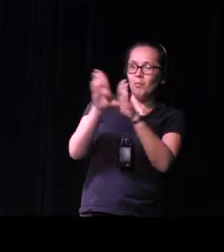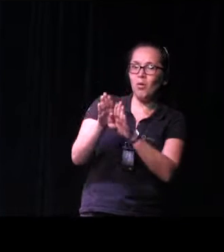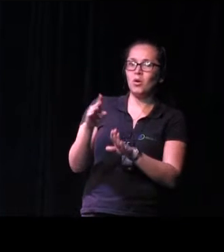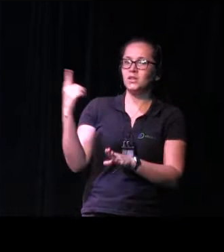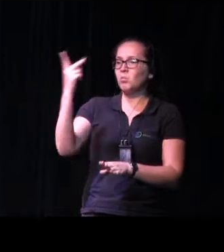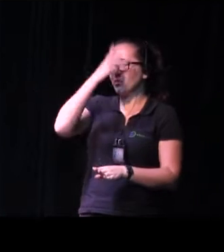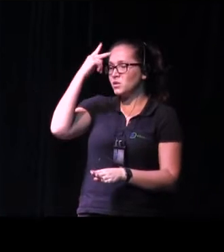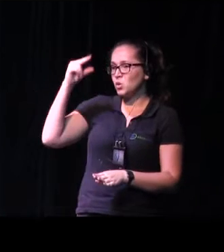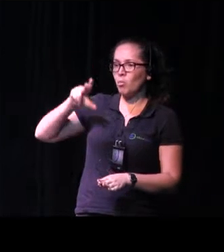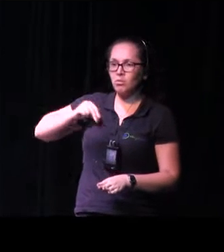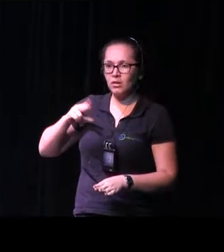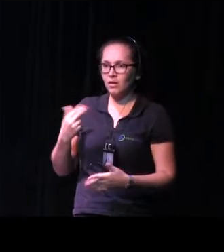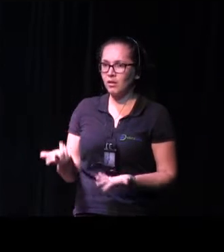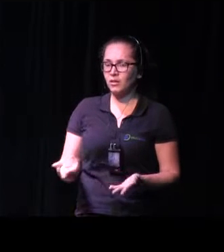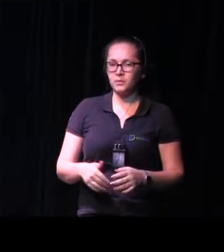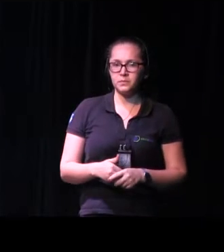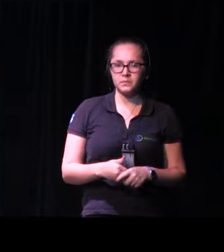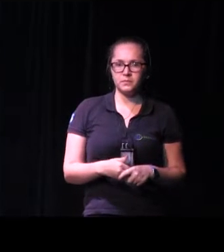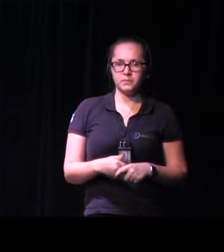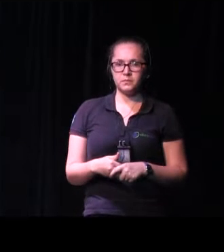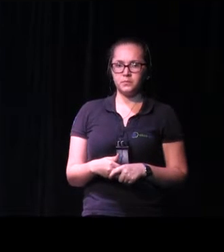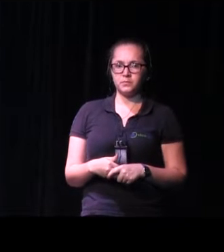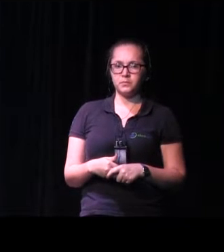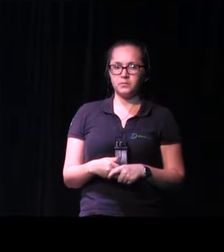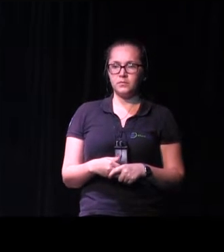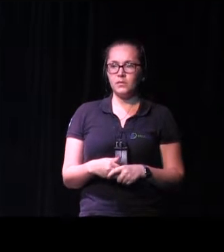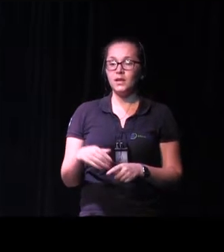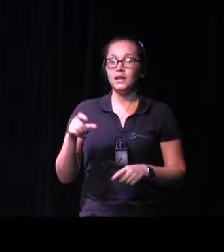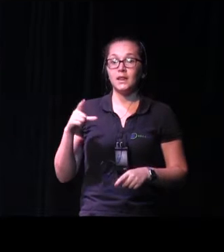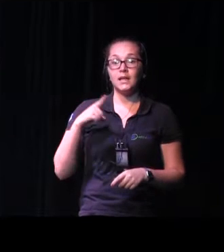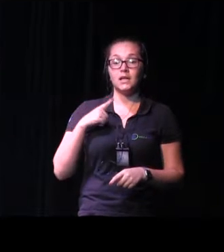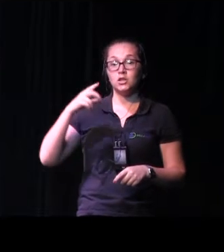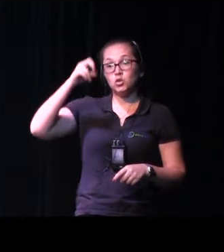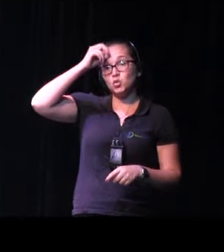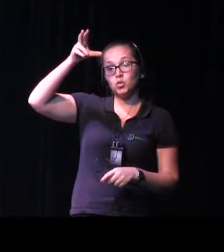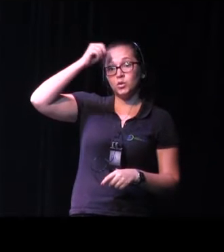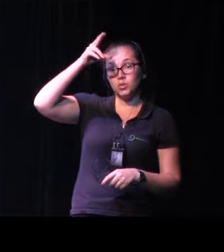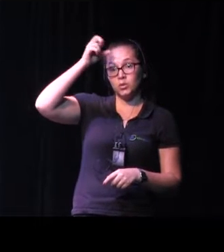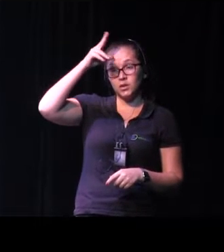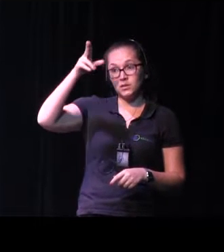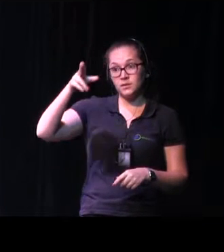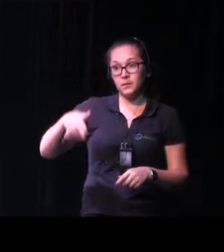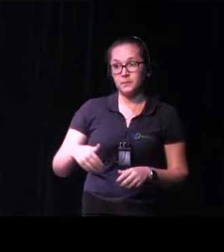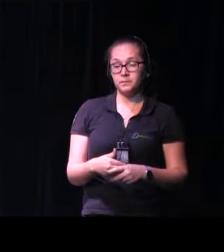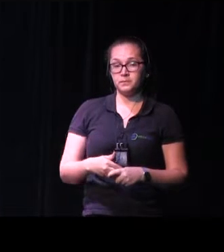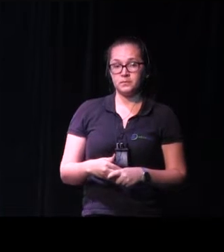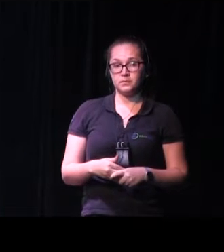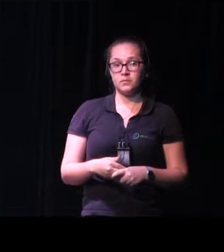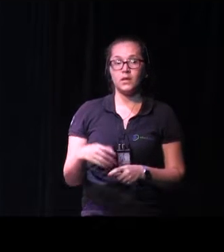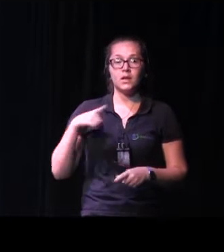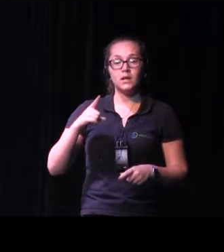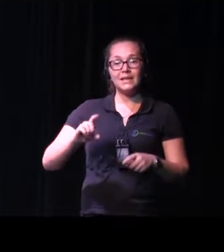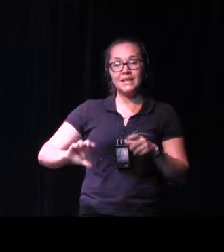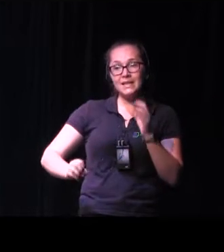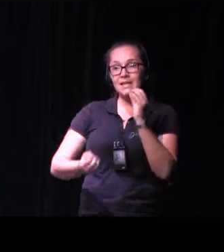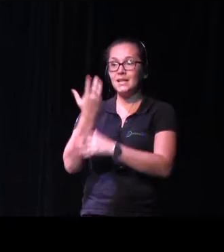uma única porta com porteiro, etc. tem que gerar cultura às 3